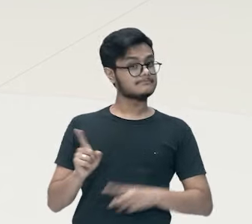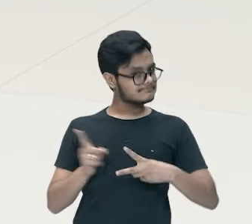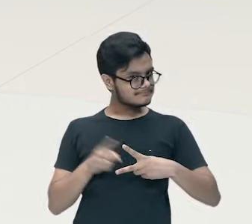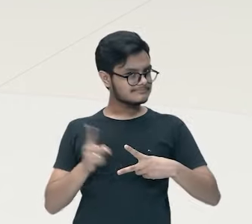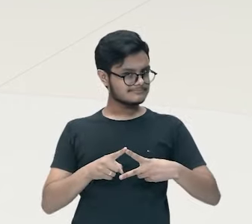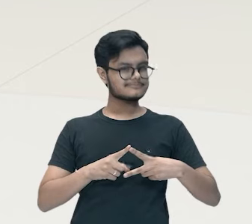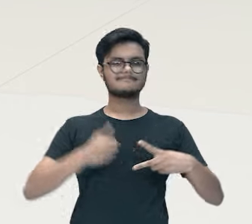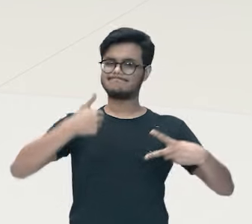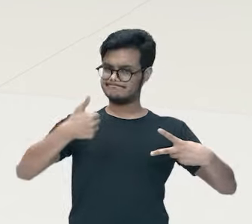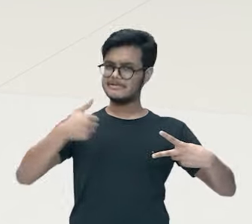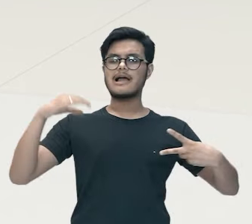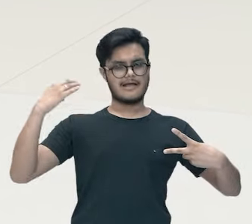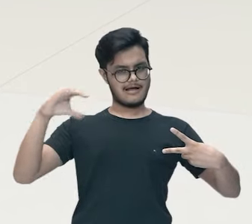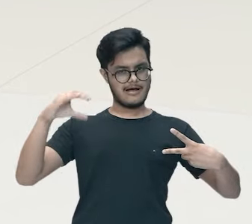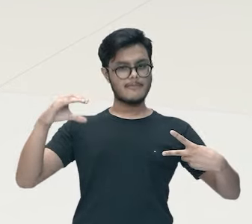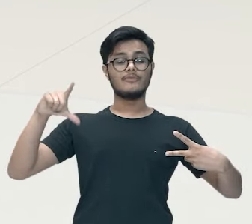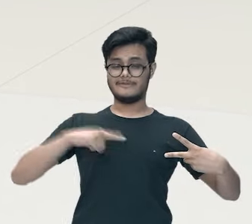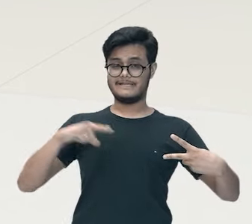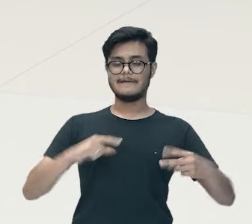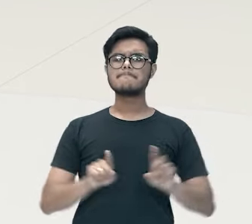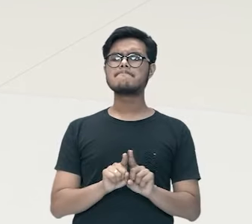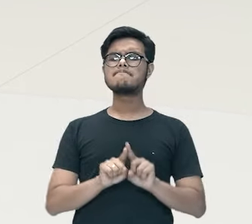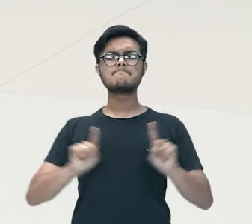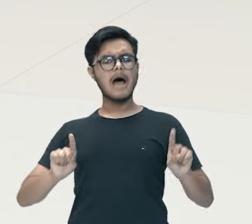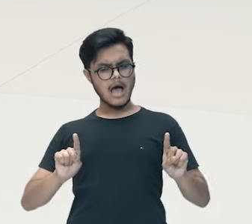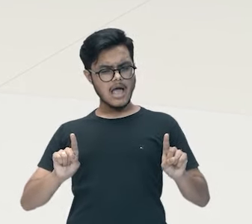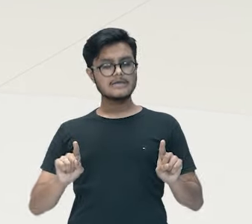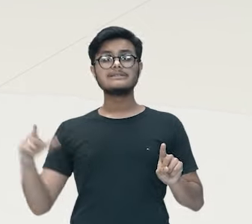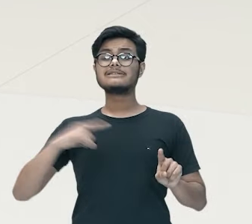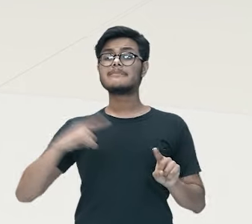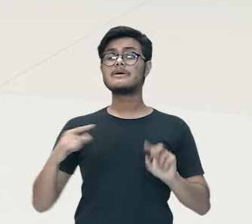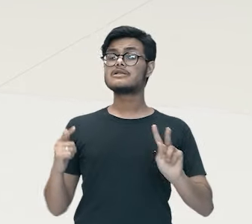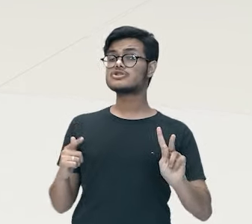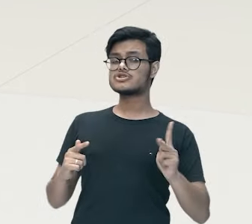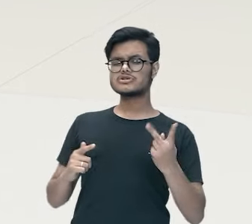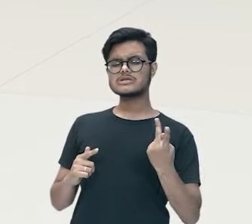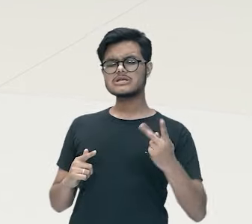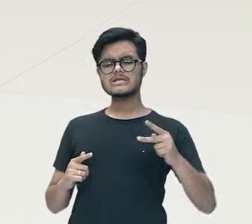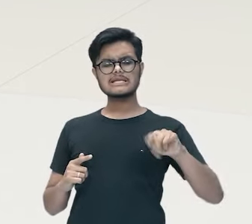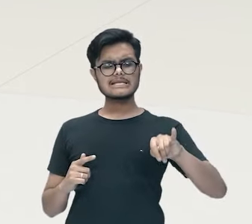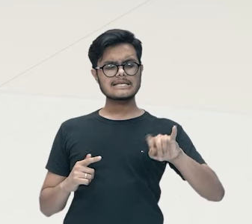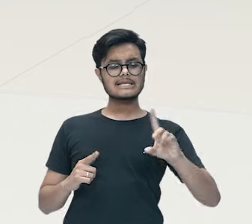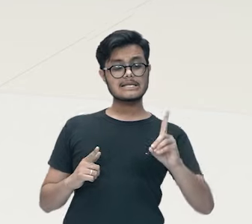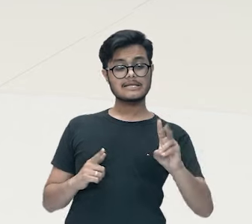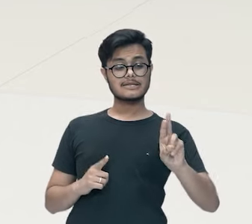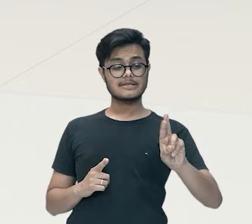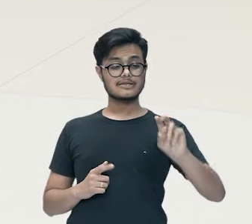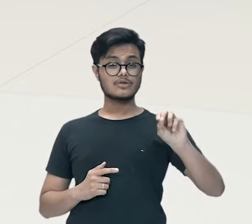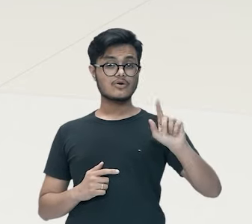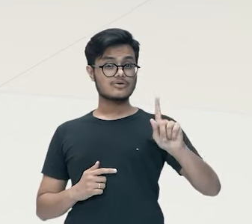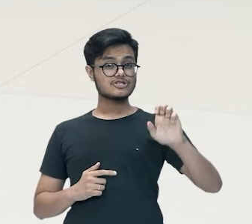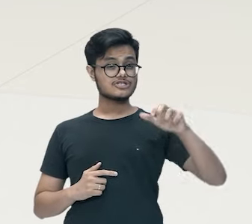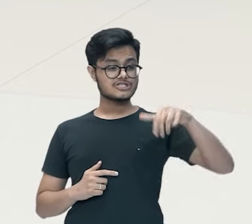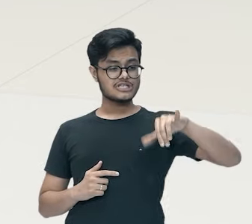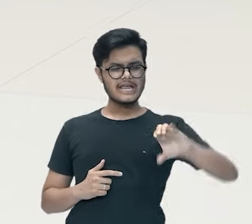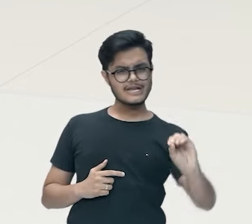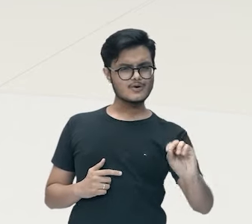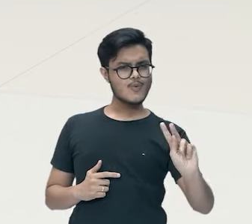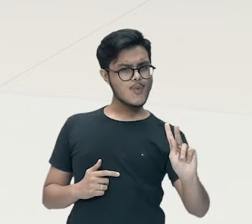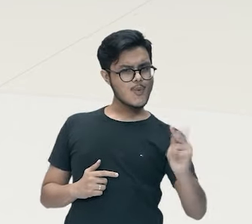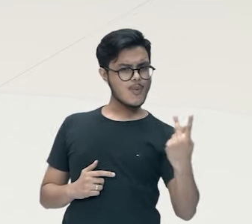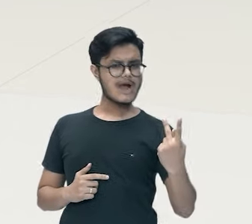tem o carbono na sua estrutura, só que além do carbono, né, formando essa cadeia, ele também tem